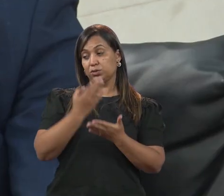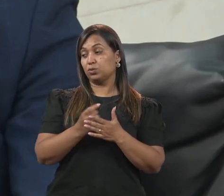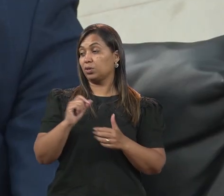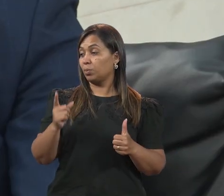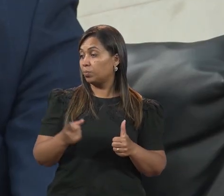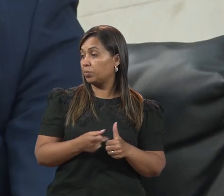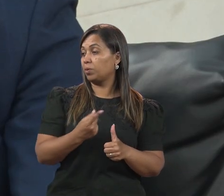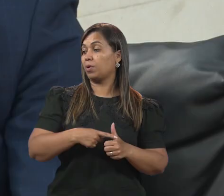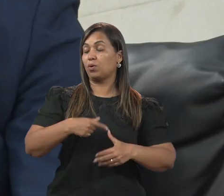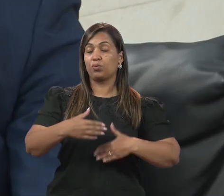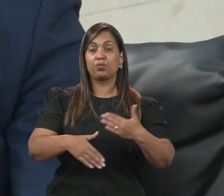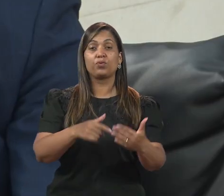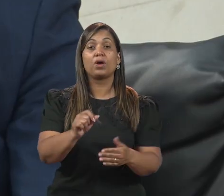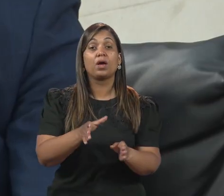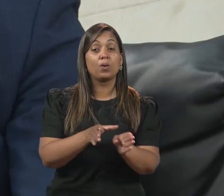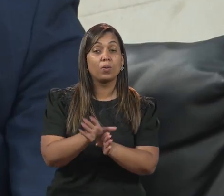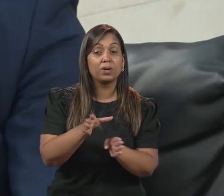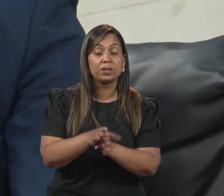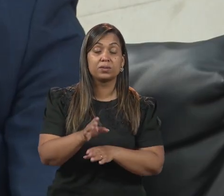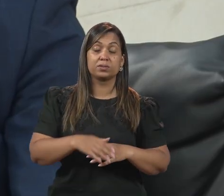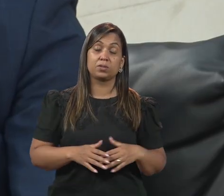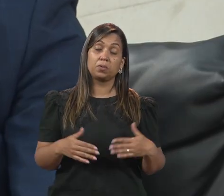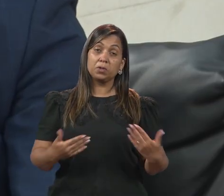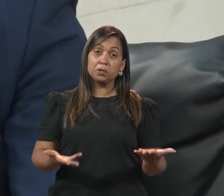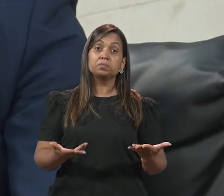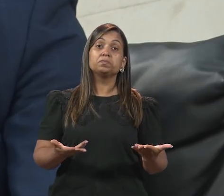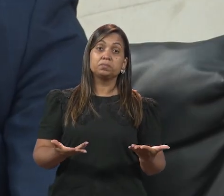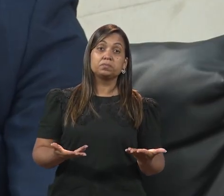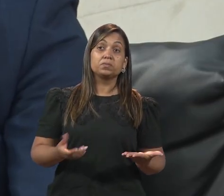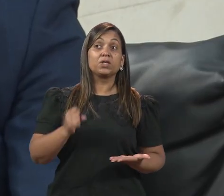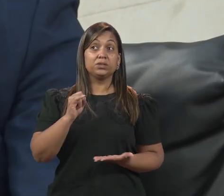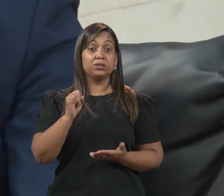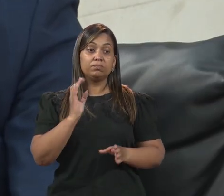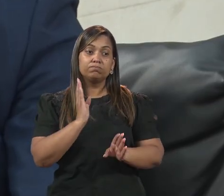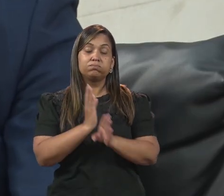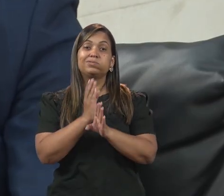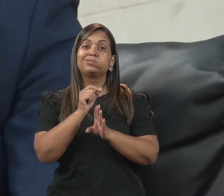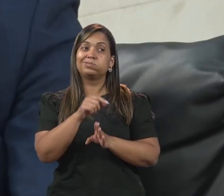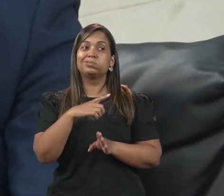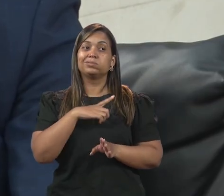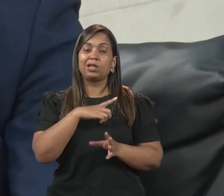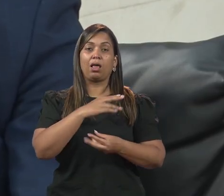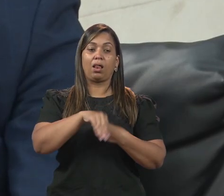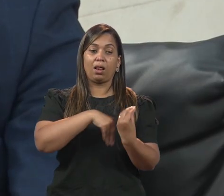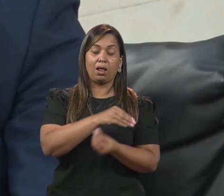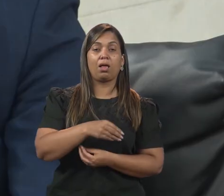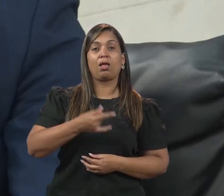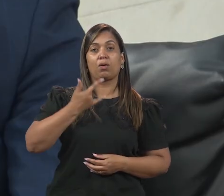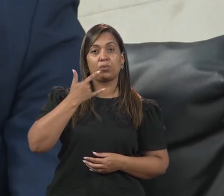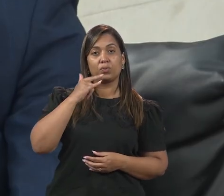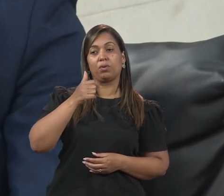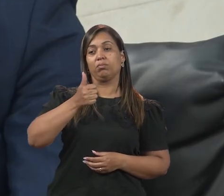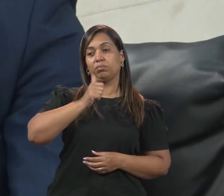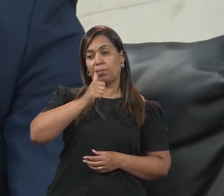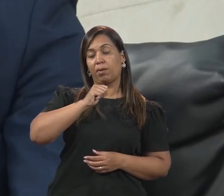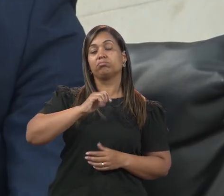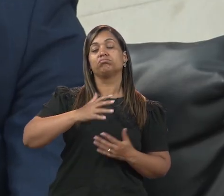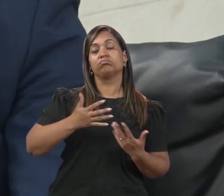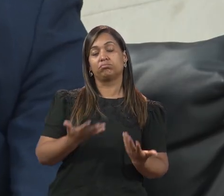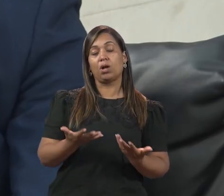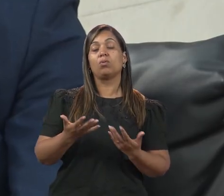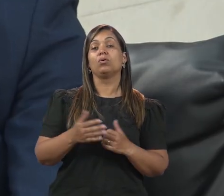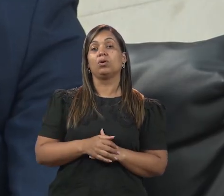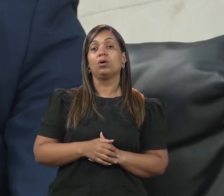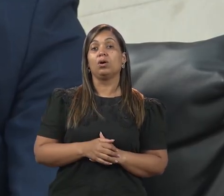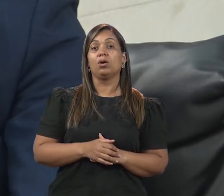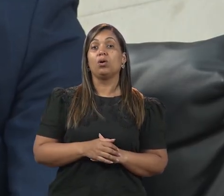primeiro passo é a orientação e, obviamente, se constatar ali a adulteração de bebida alcoólica, aí sim uma medida